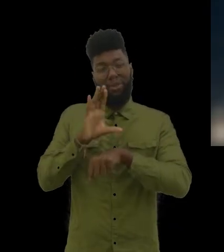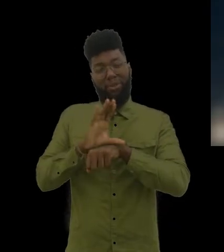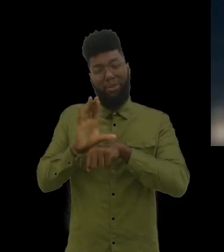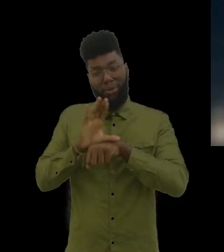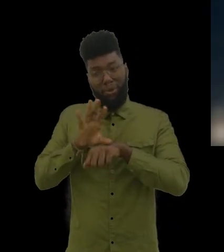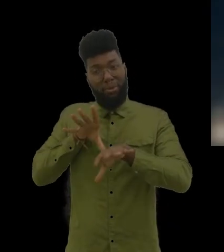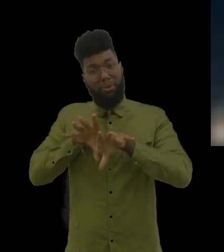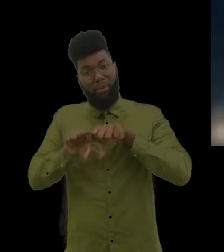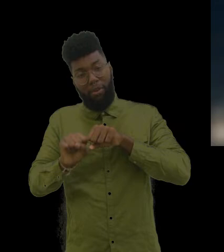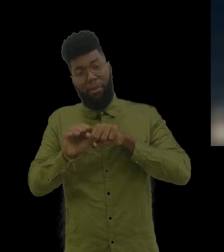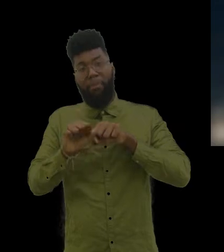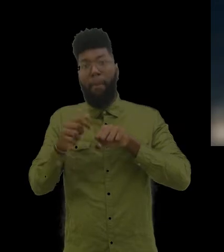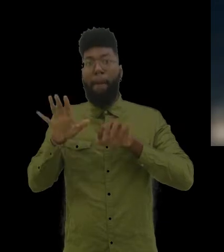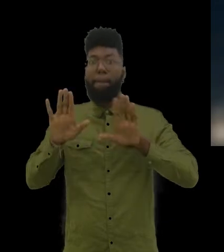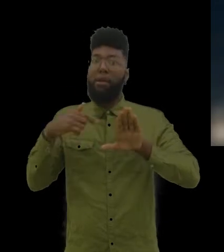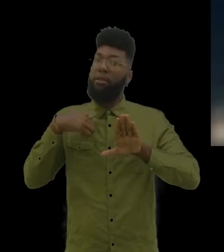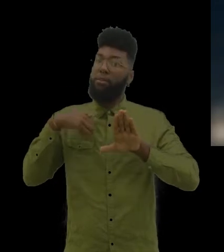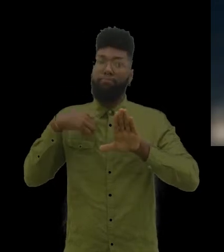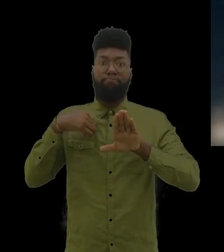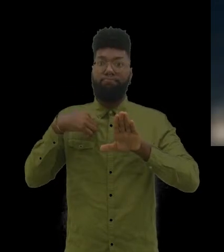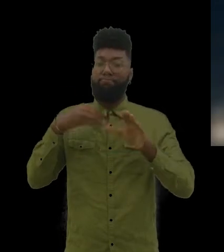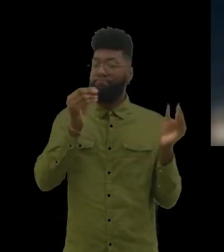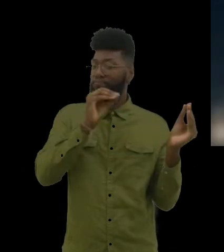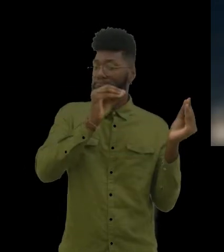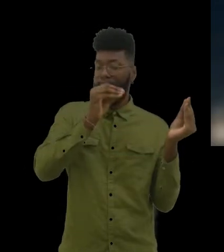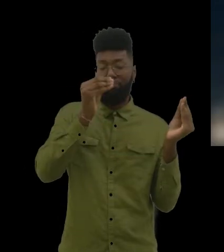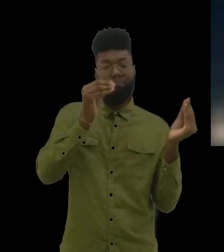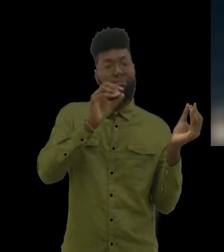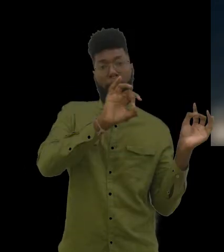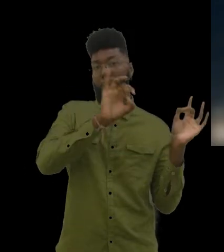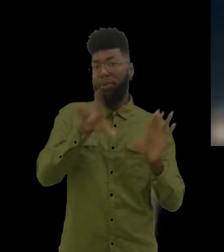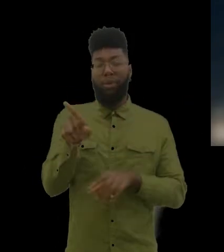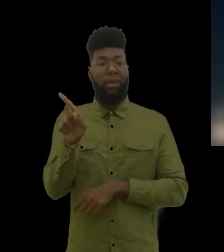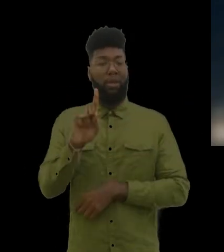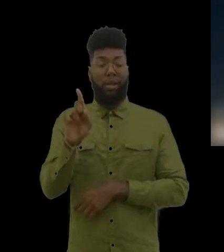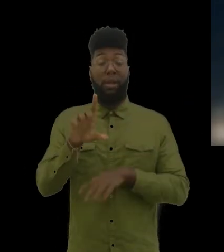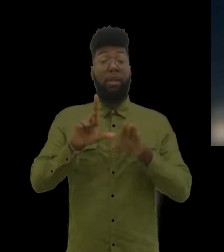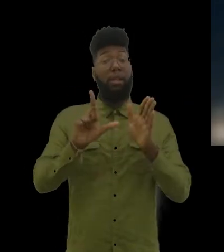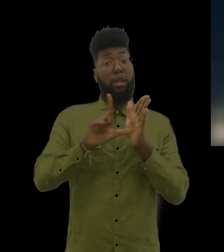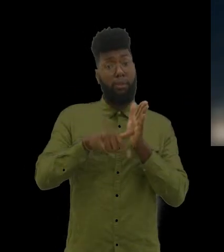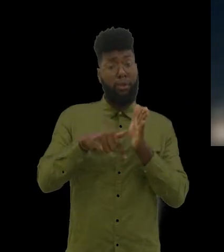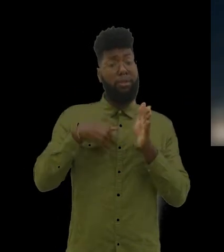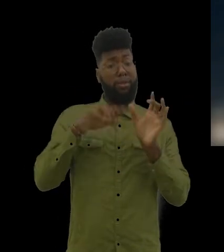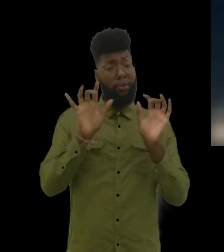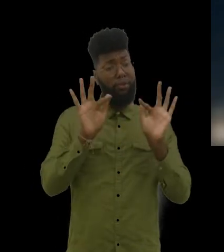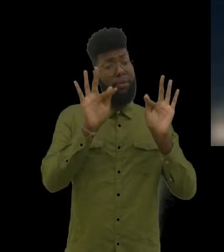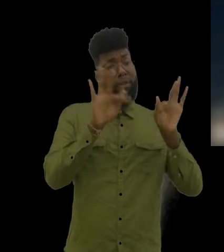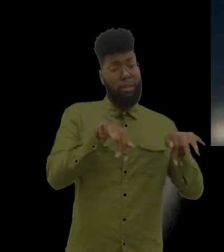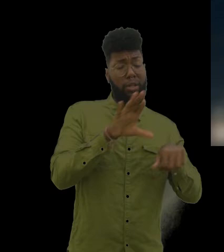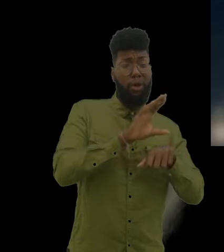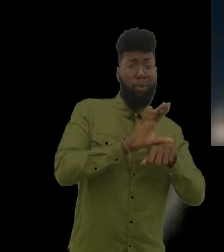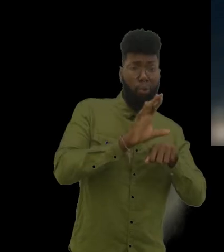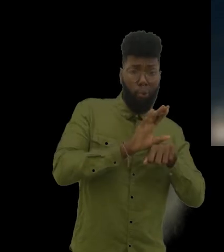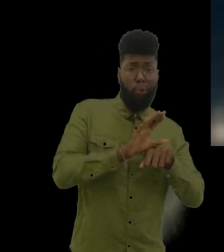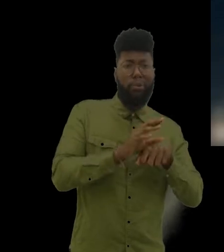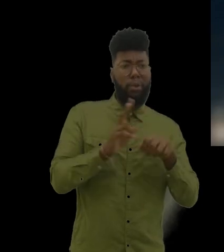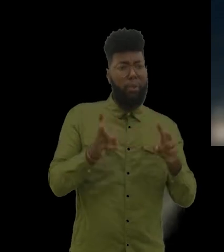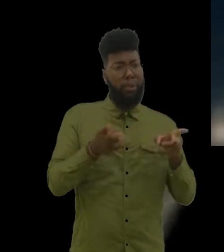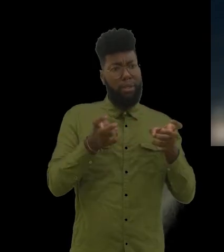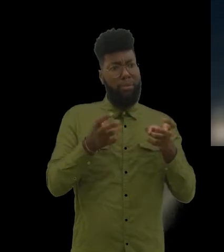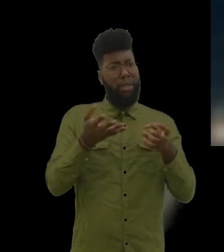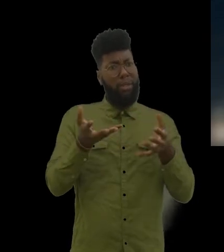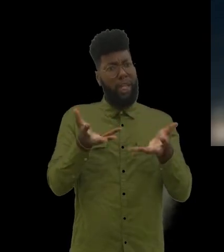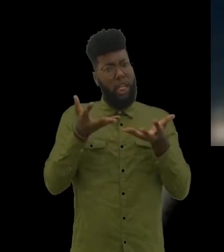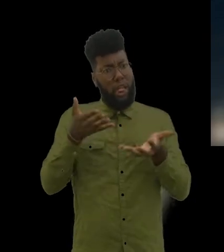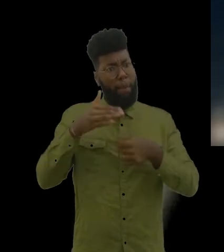desisti. E depois que concluí, eu percebi que dava para ir mais além, né? Então,